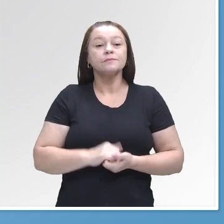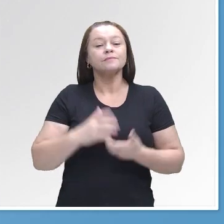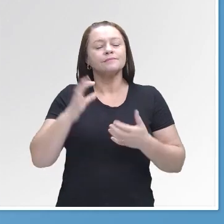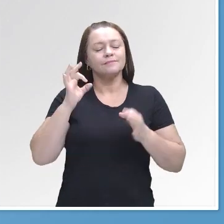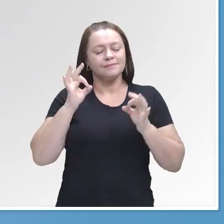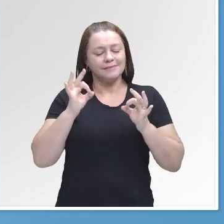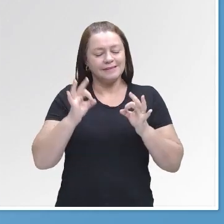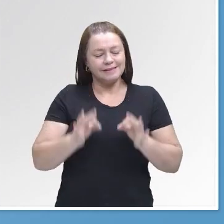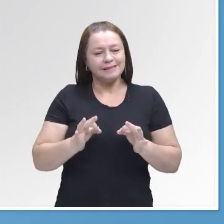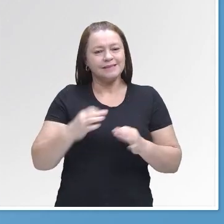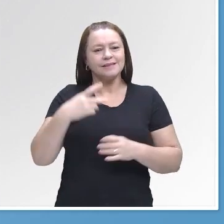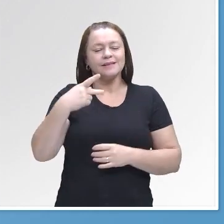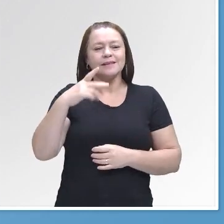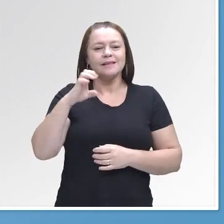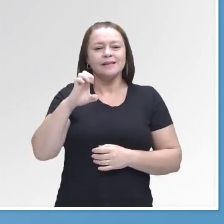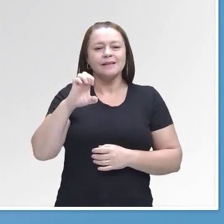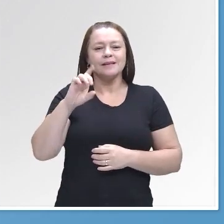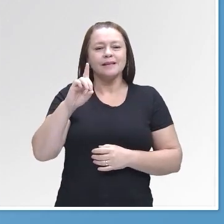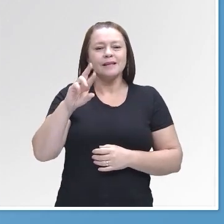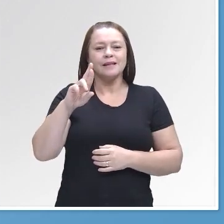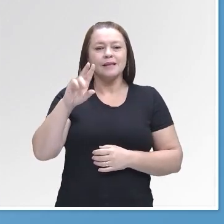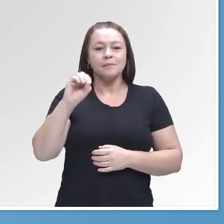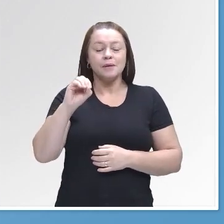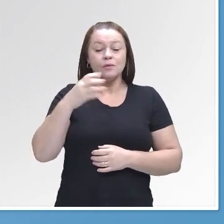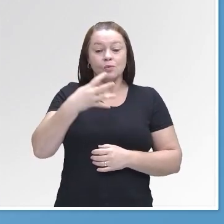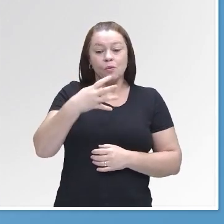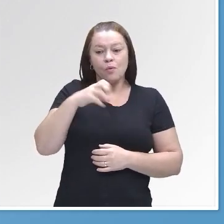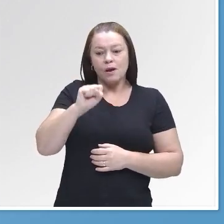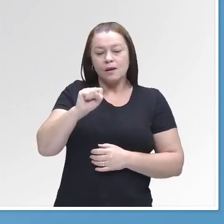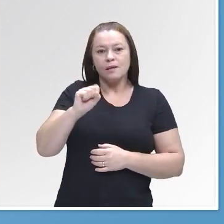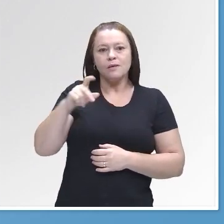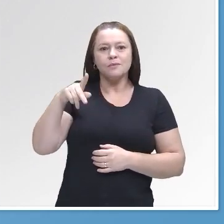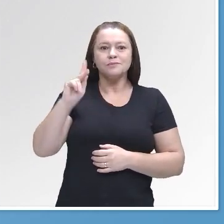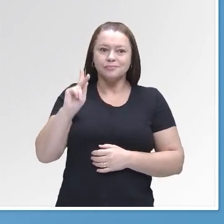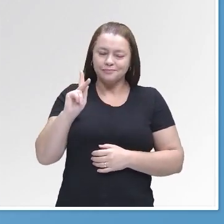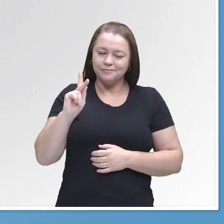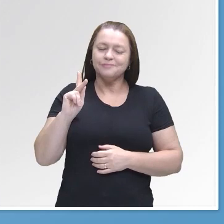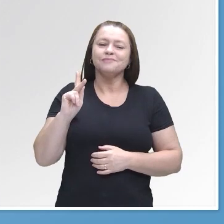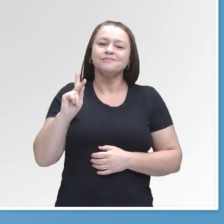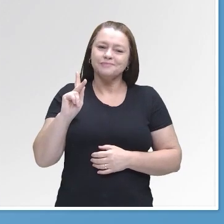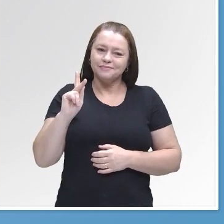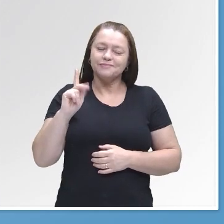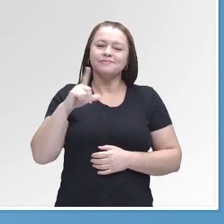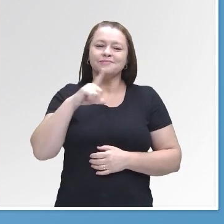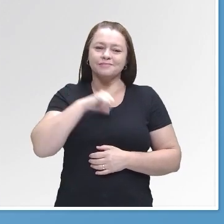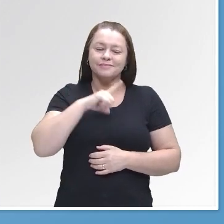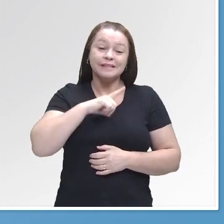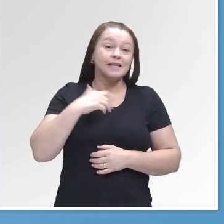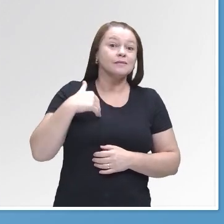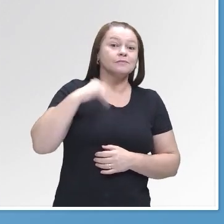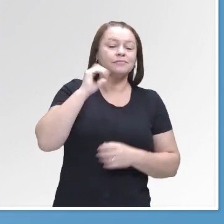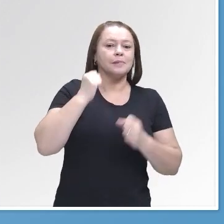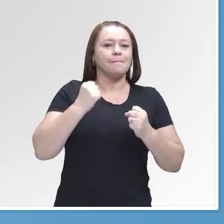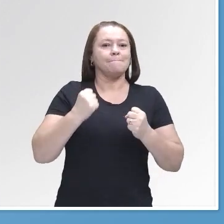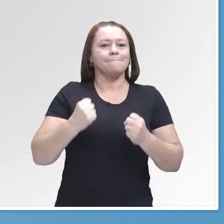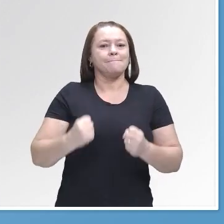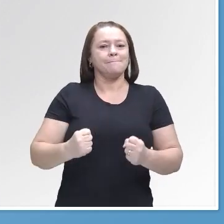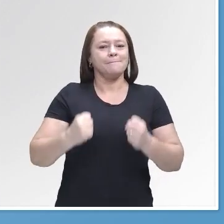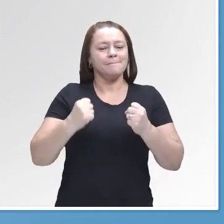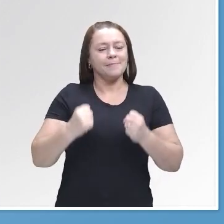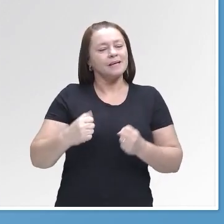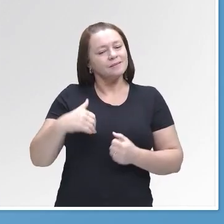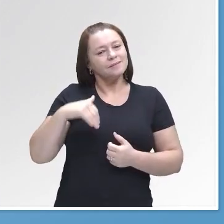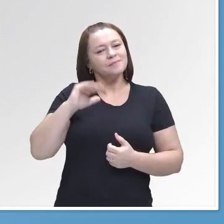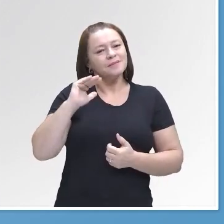Isso, Pedro, 48 quilos. Pedro tem a maior massa